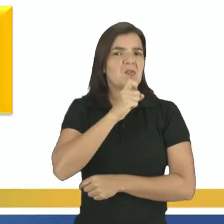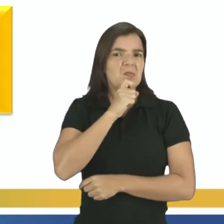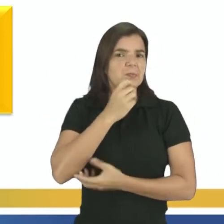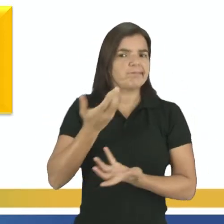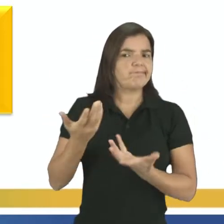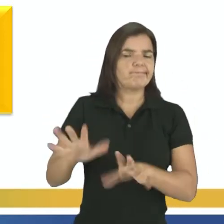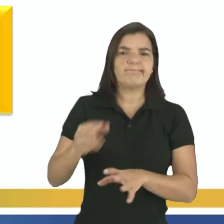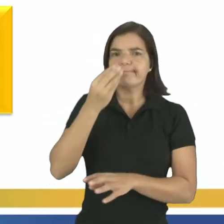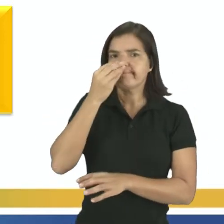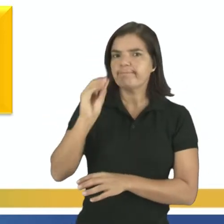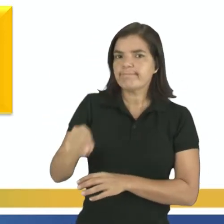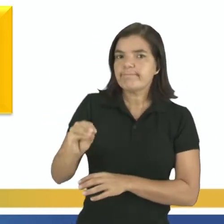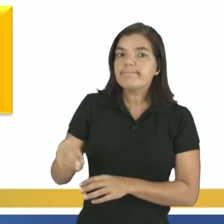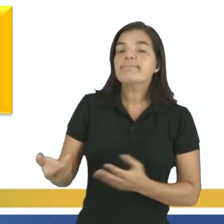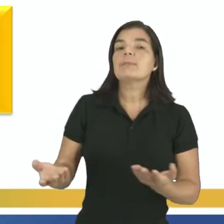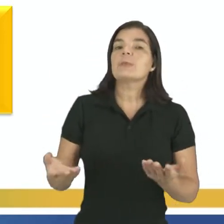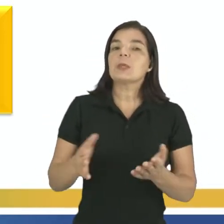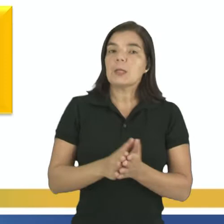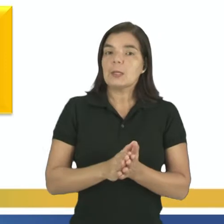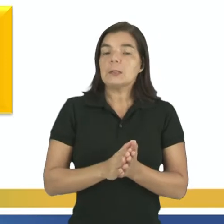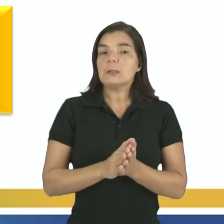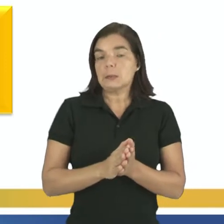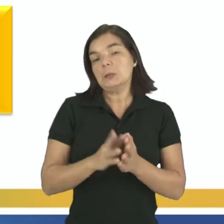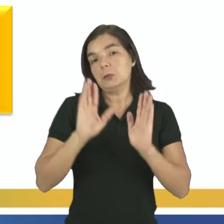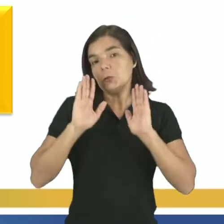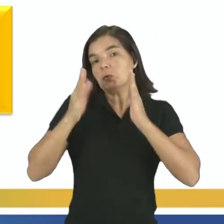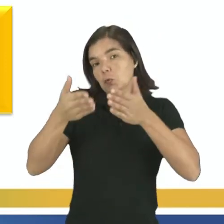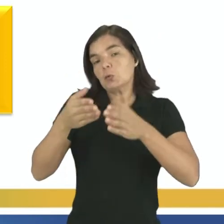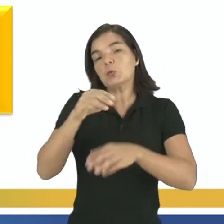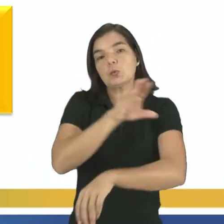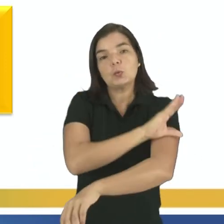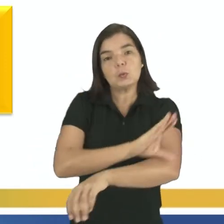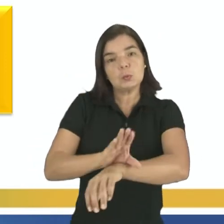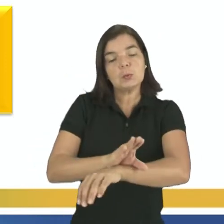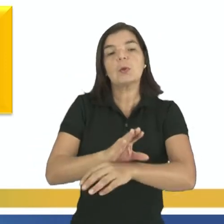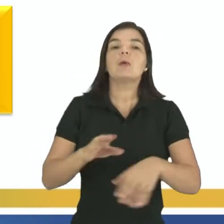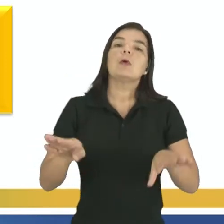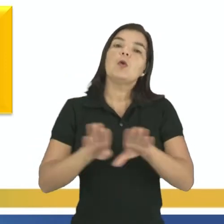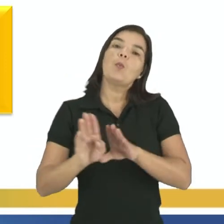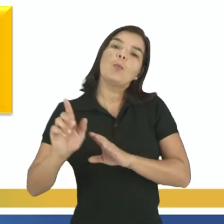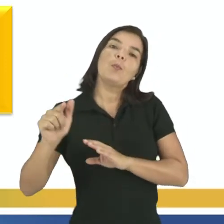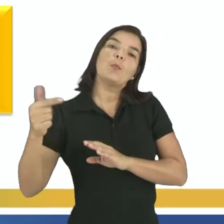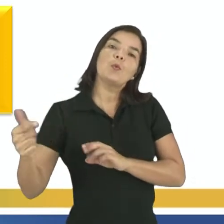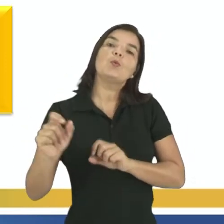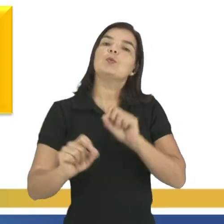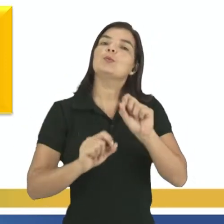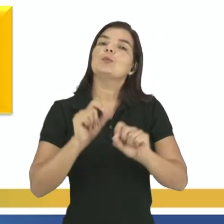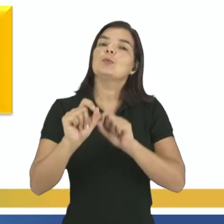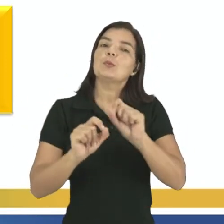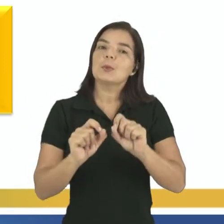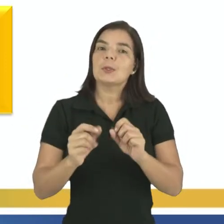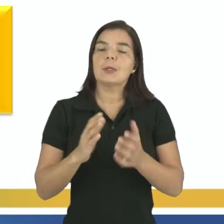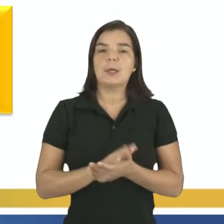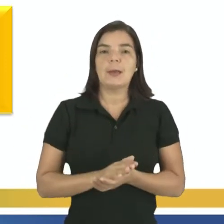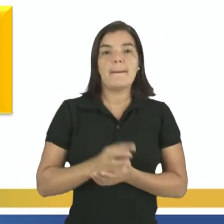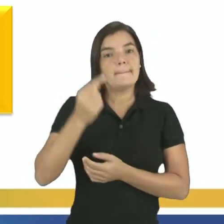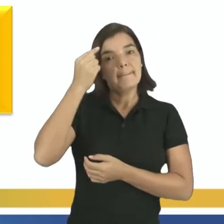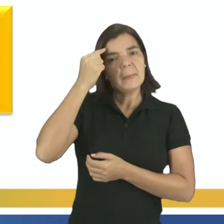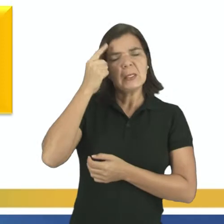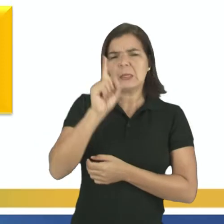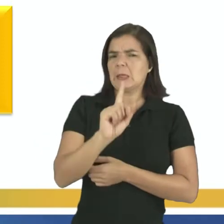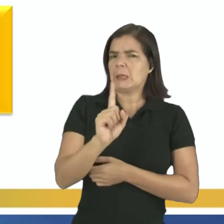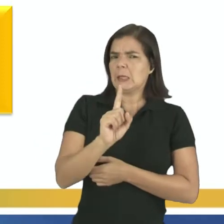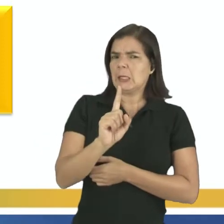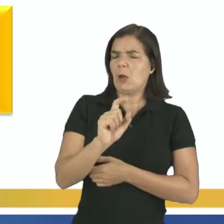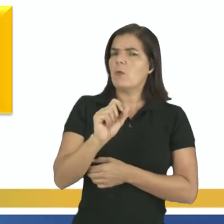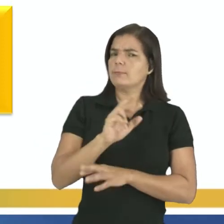para a reprodução, nessa perspectiva cultural, e por outro lado elas pensavam, não,